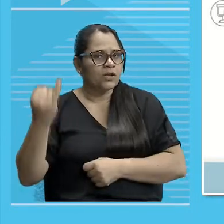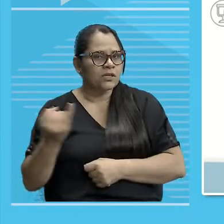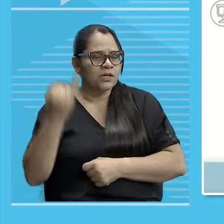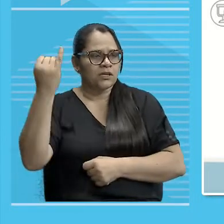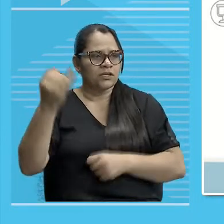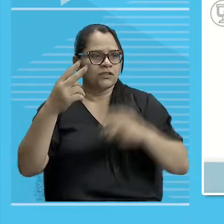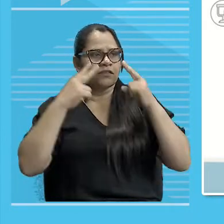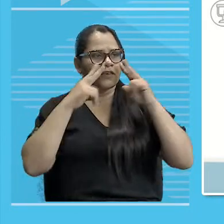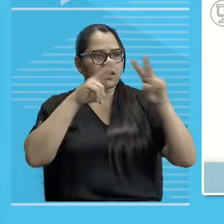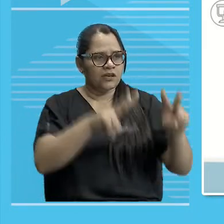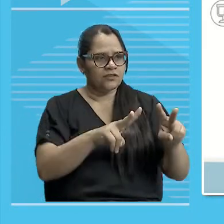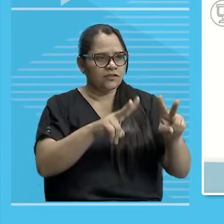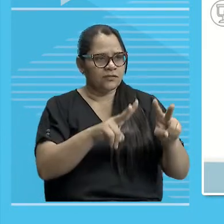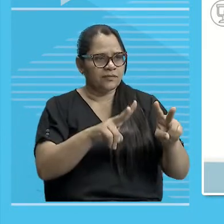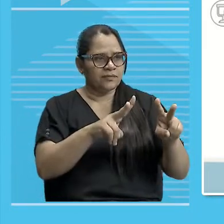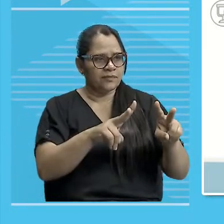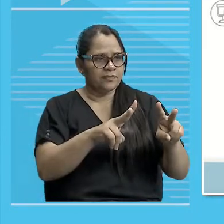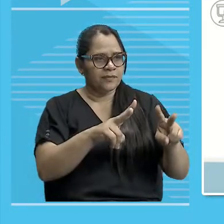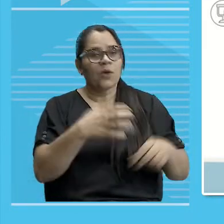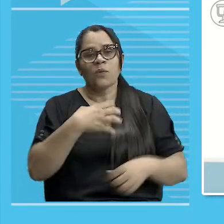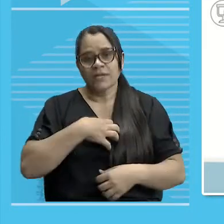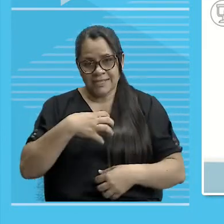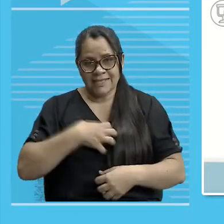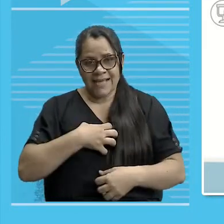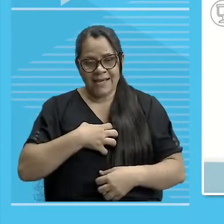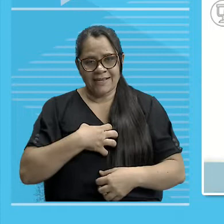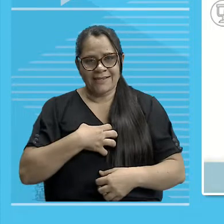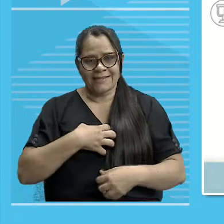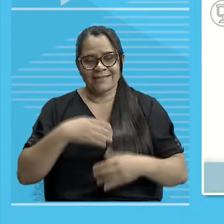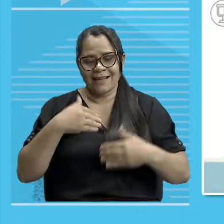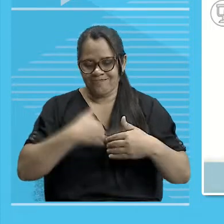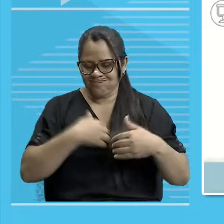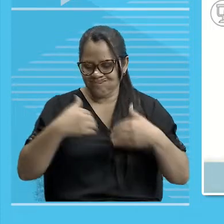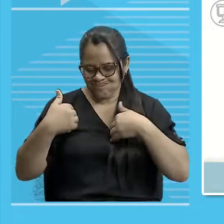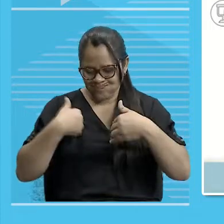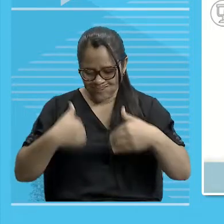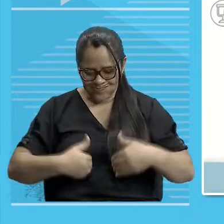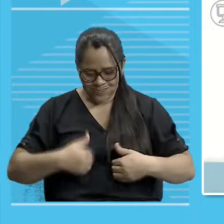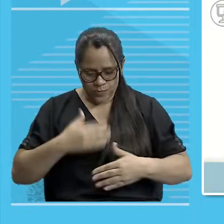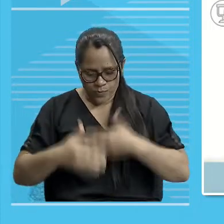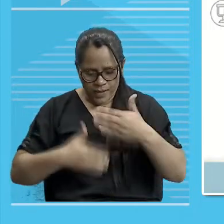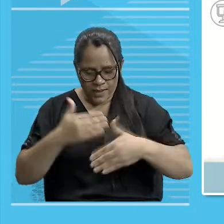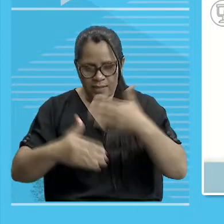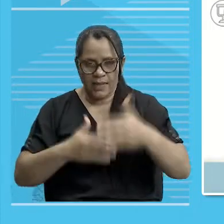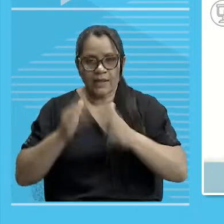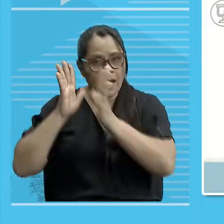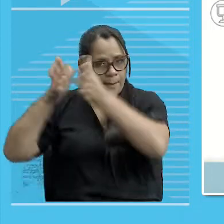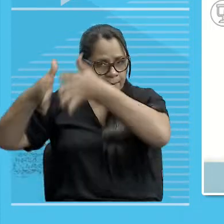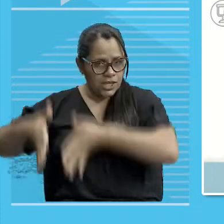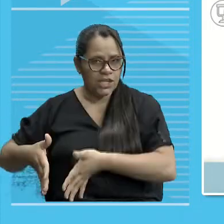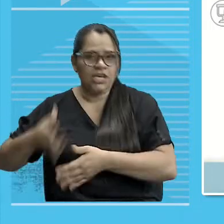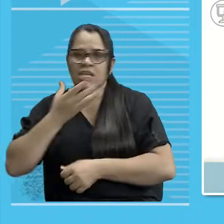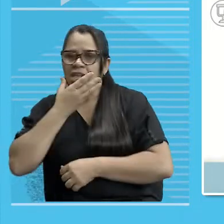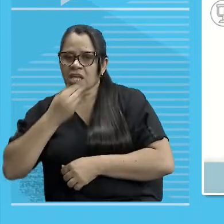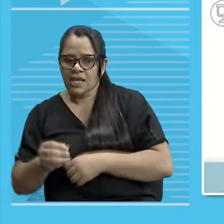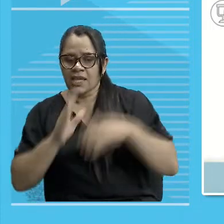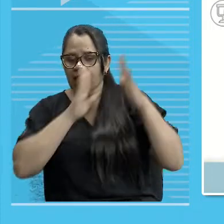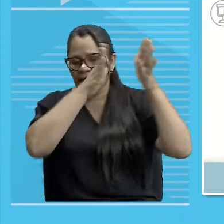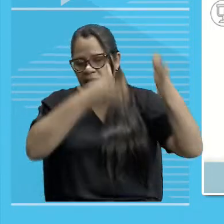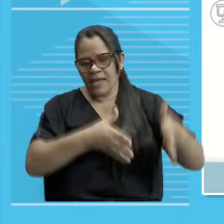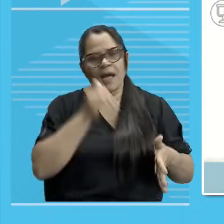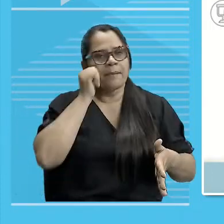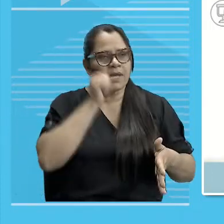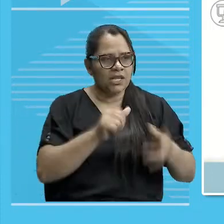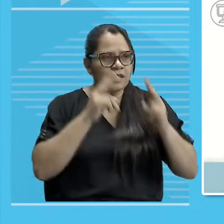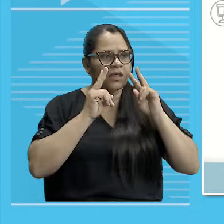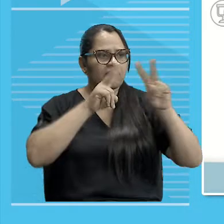sinais da puberdade. Não é? Do lado esquerdo no menino, do lado direito na menina. Olha